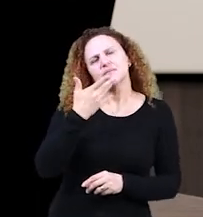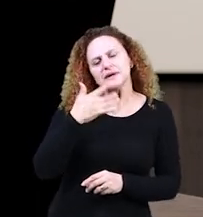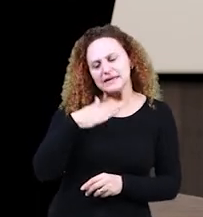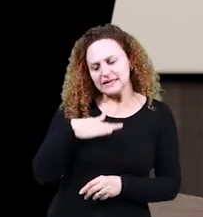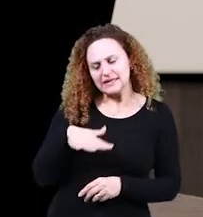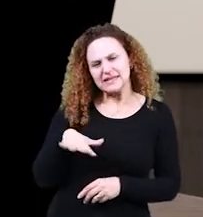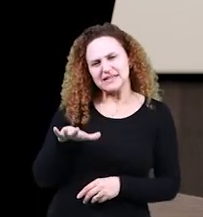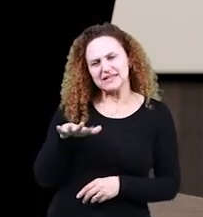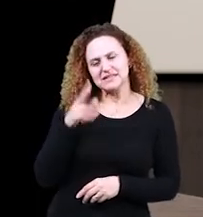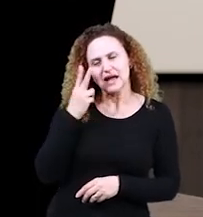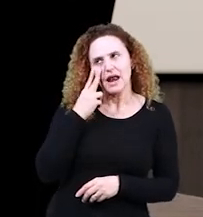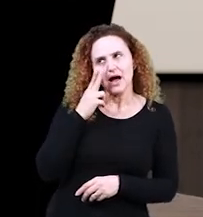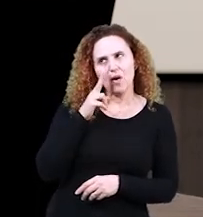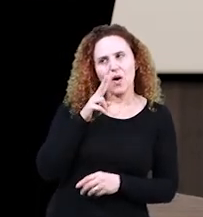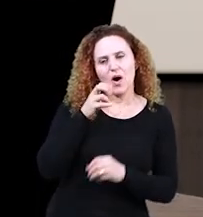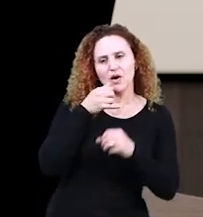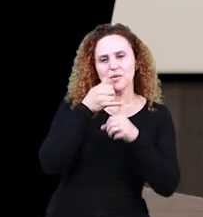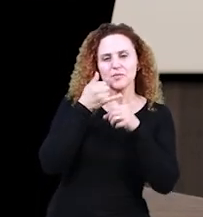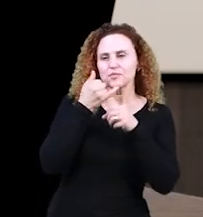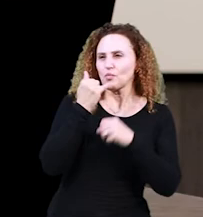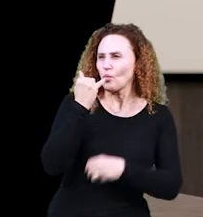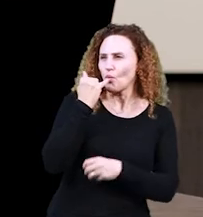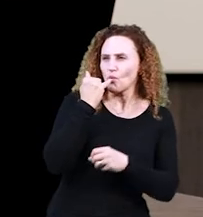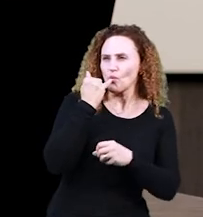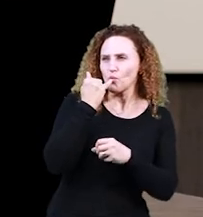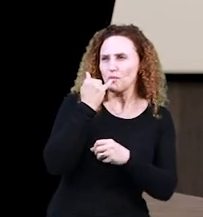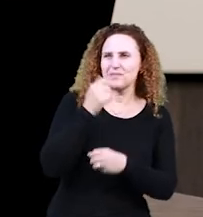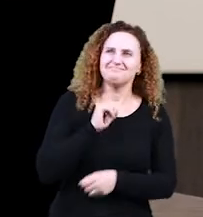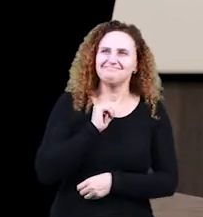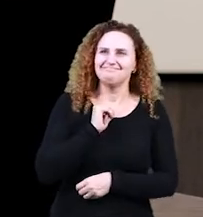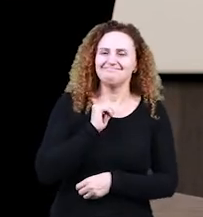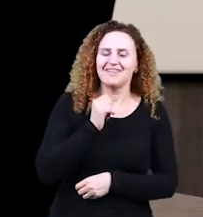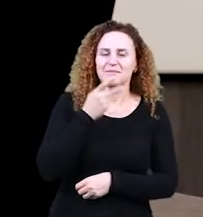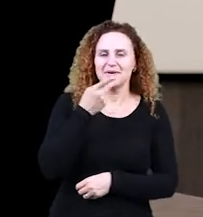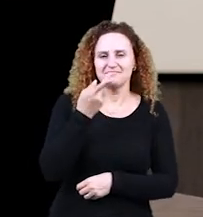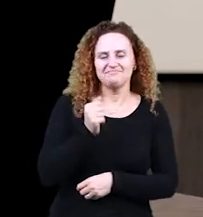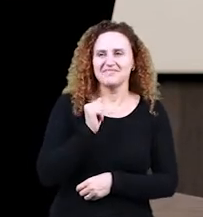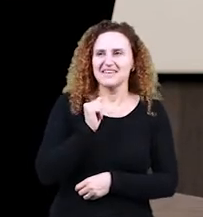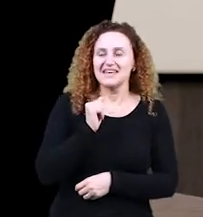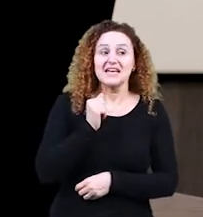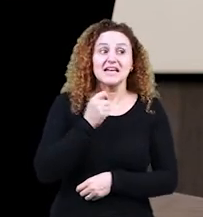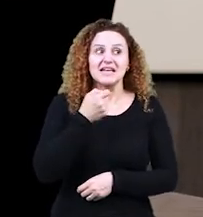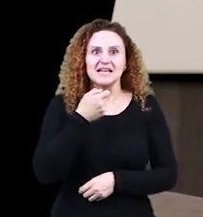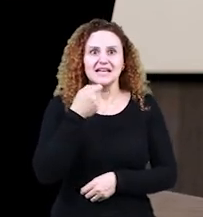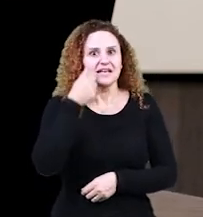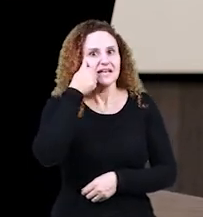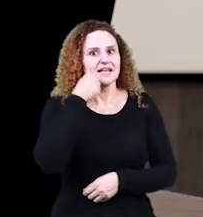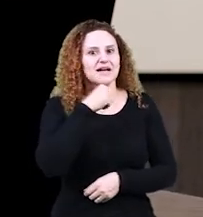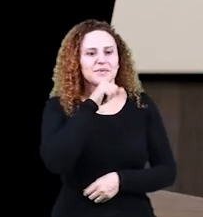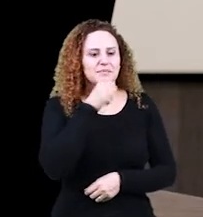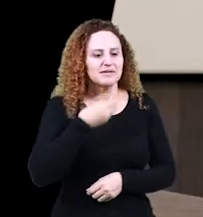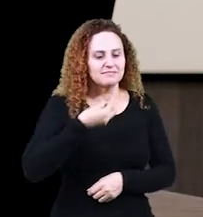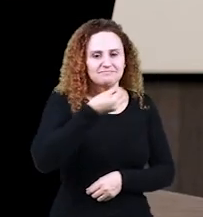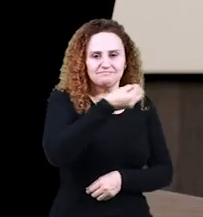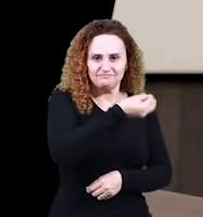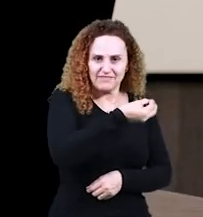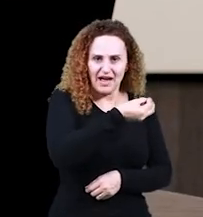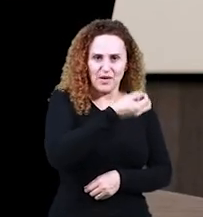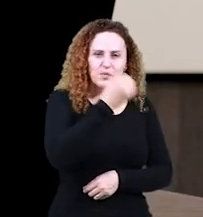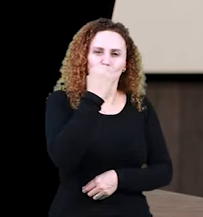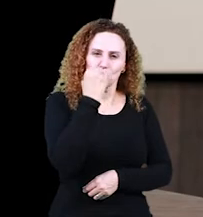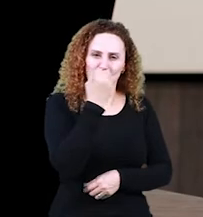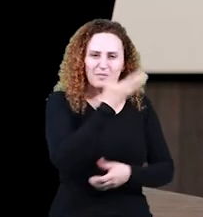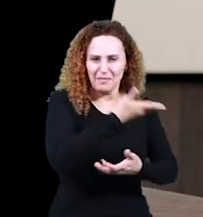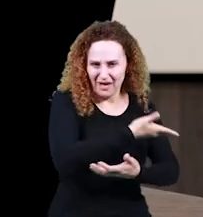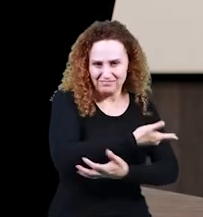a criança fala ver a mamadeira ela desmamar E aí a mãe imediatamente oferece a mesma mamadeira Então ela aprende